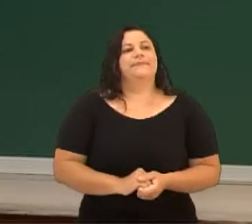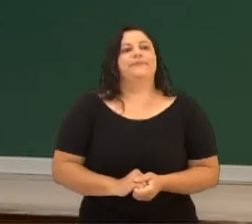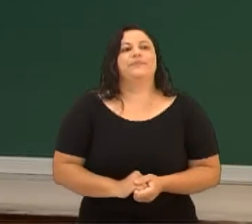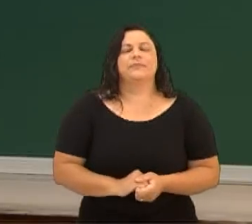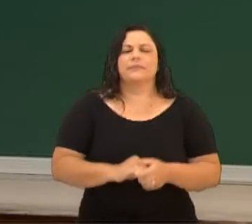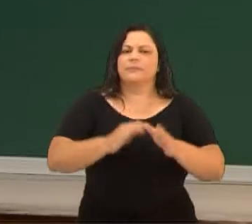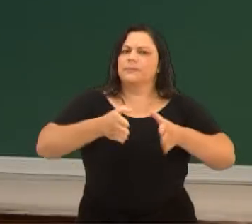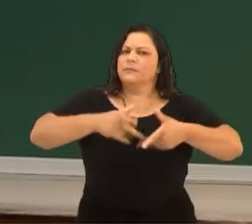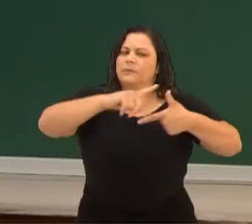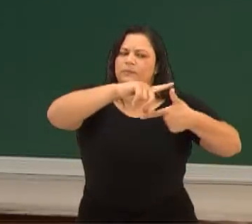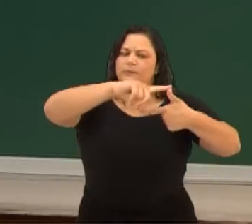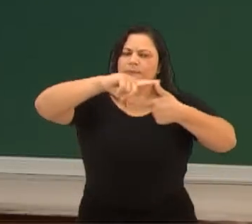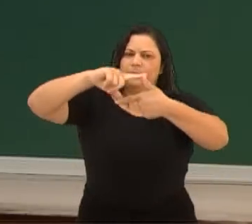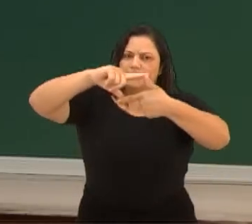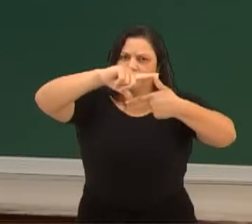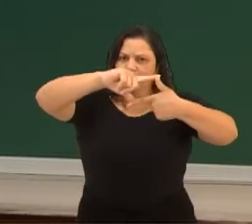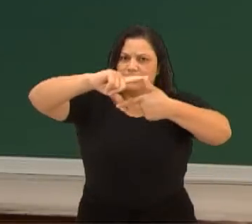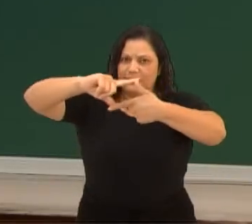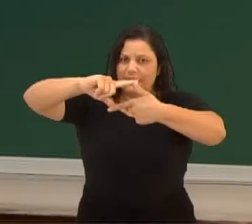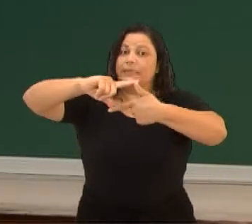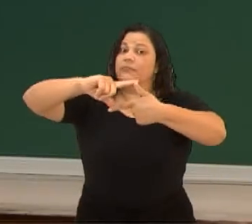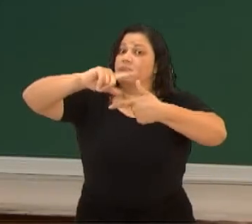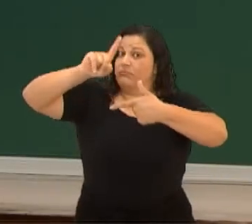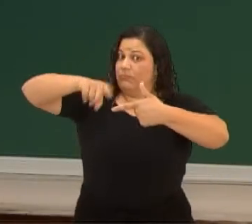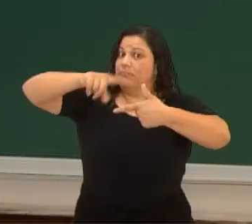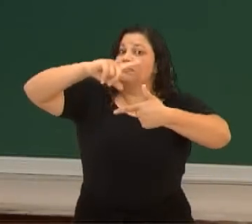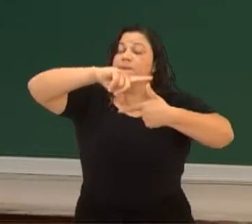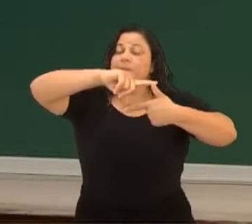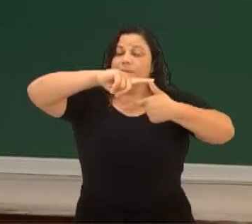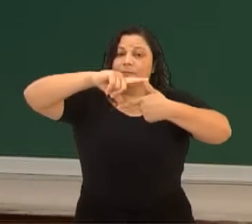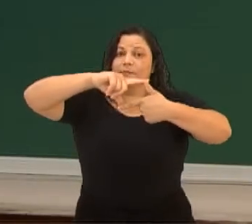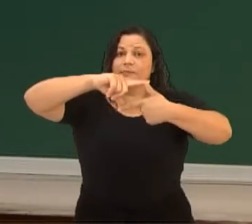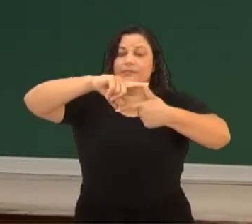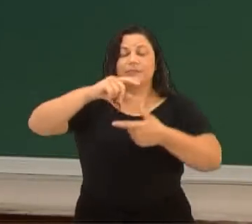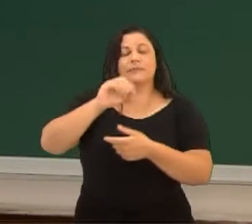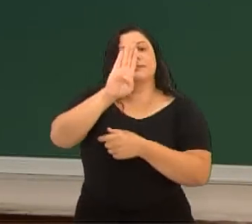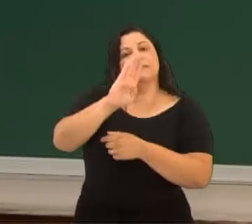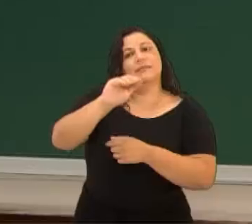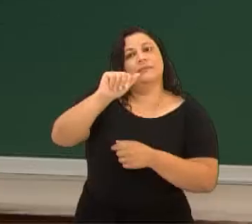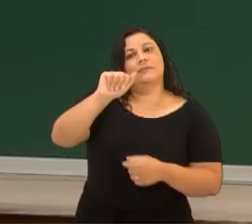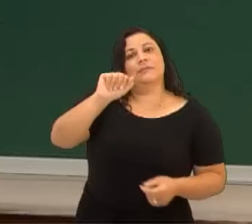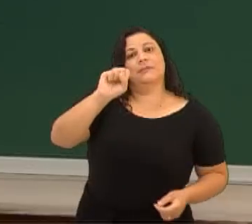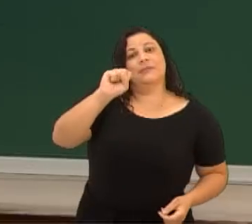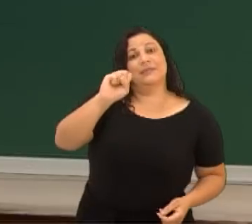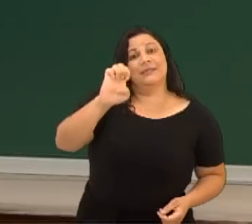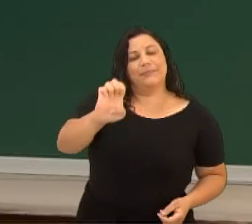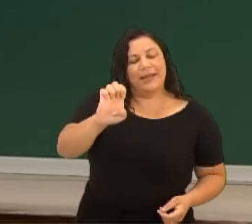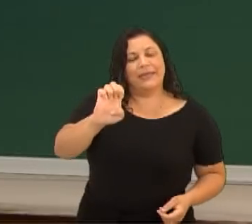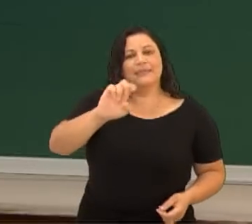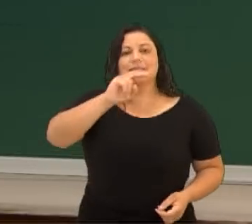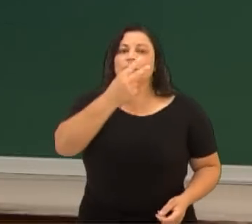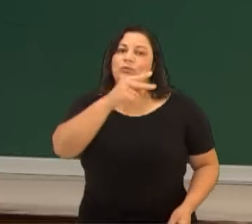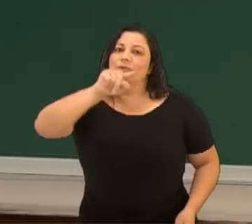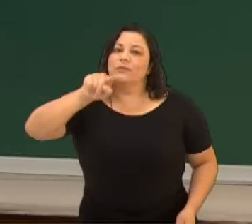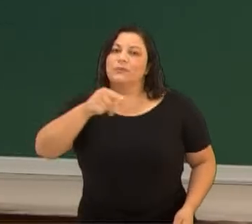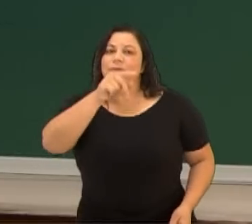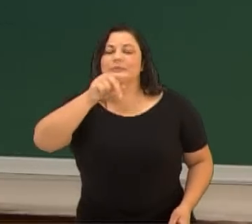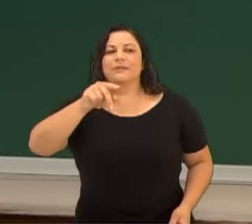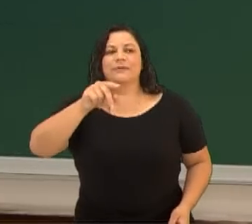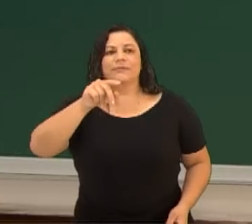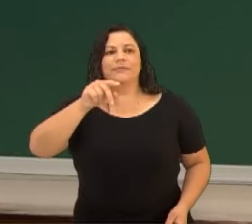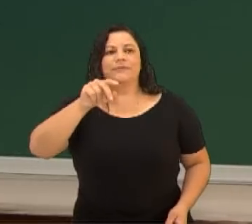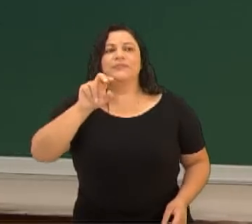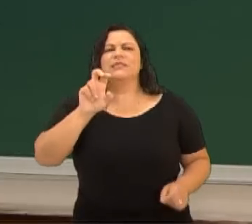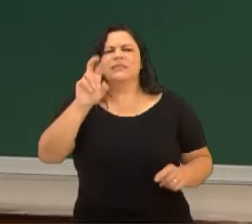ele é um retângulo, que ele tem aqui a base de 2,5 metros e a altura de